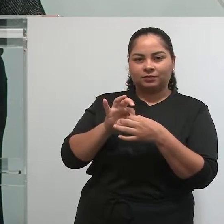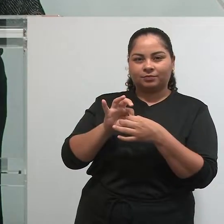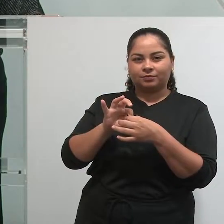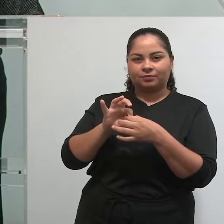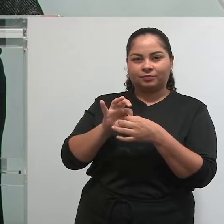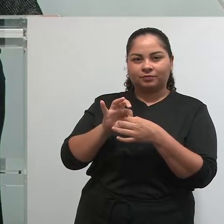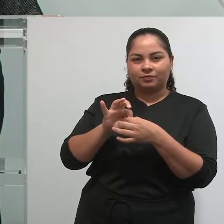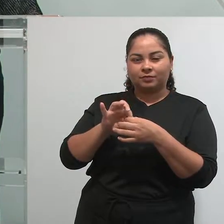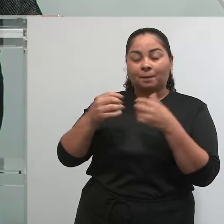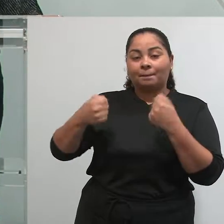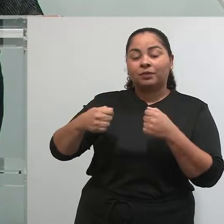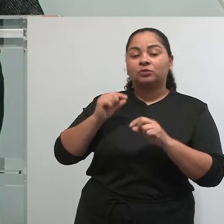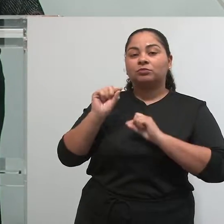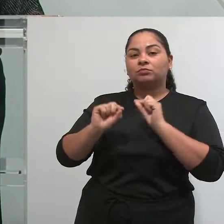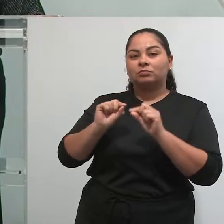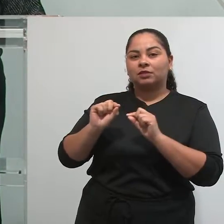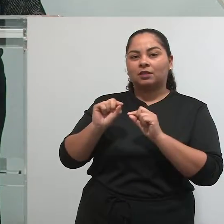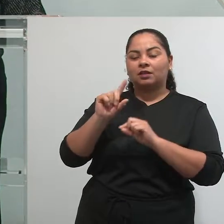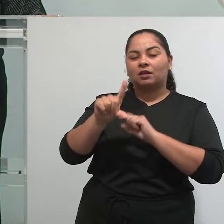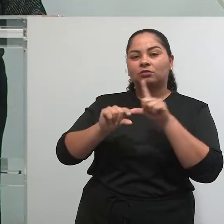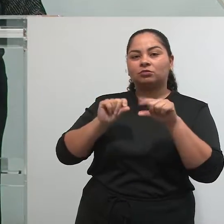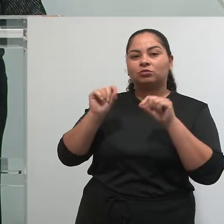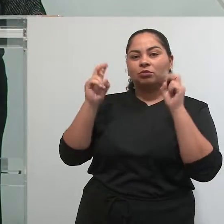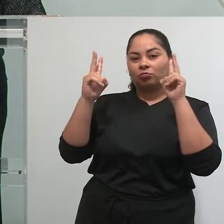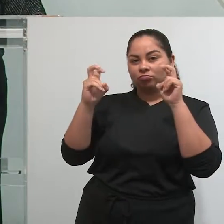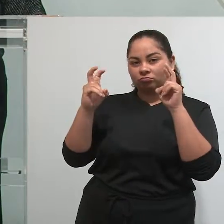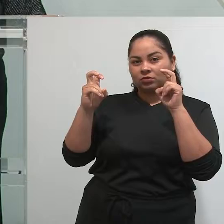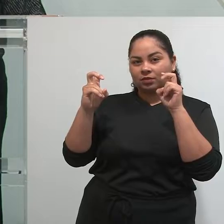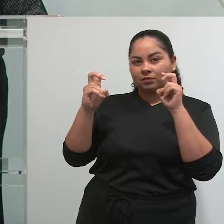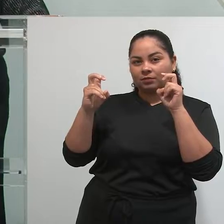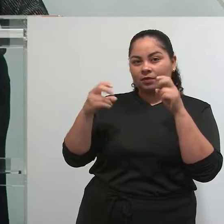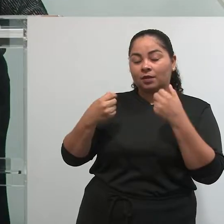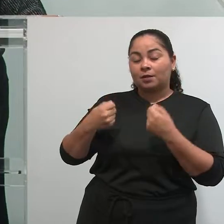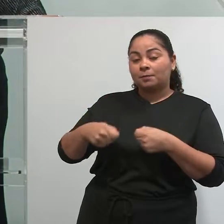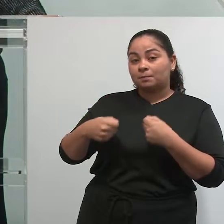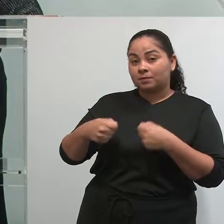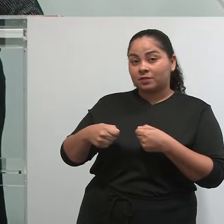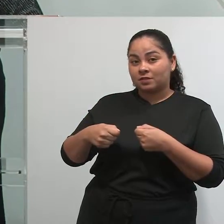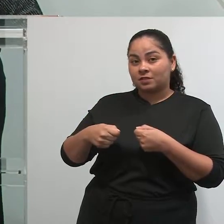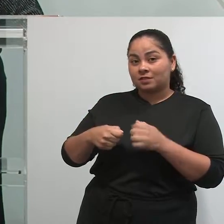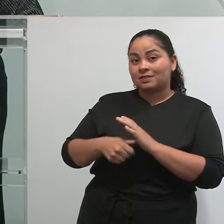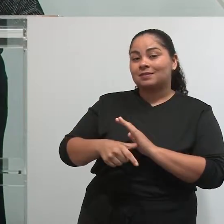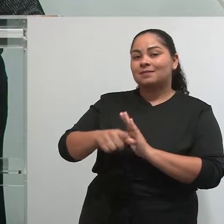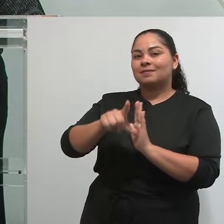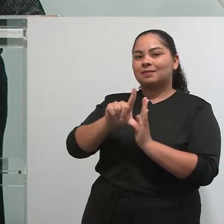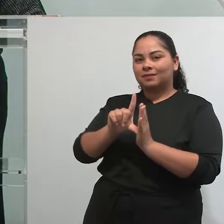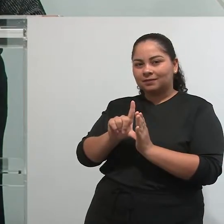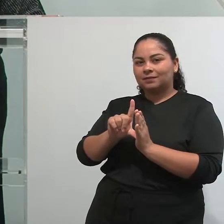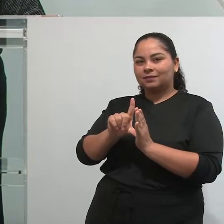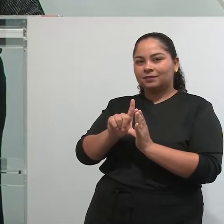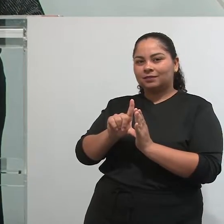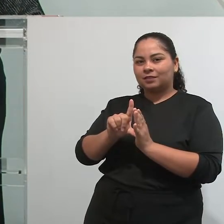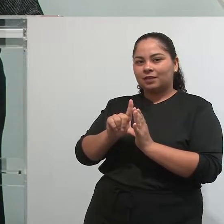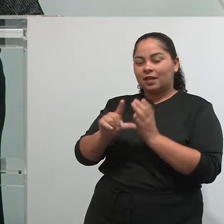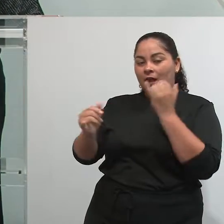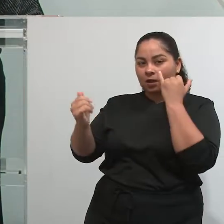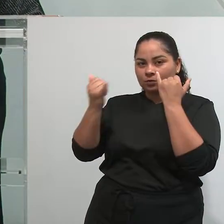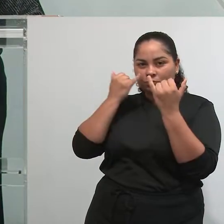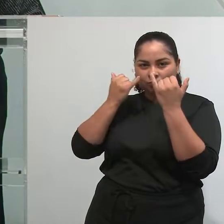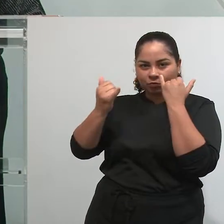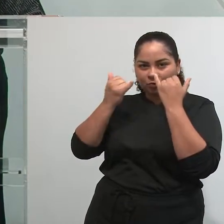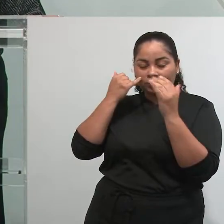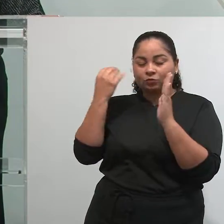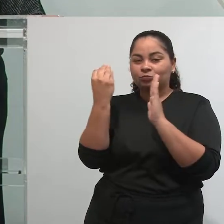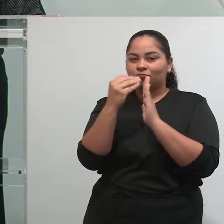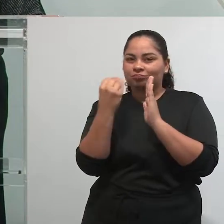você escolha a temática. E essa temática ela vai ser escolhida a partir das informações que você tem do seu